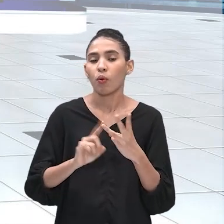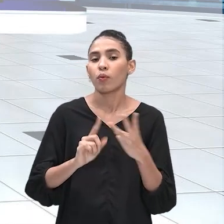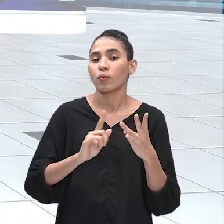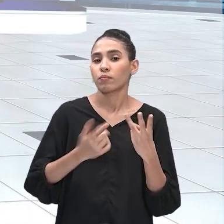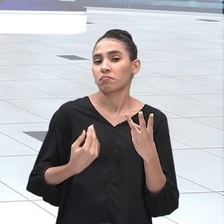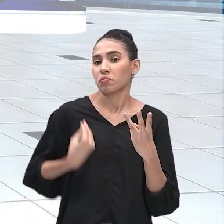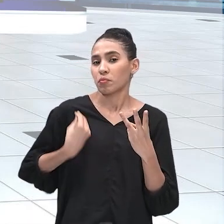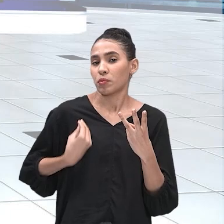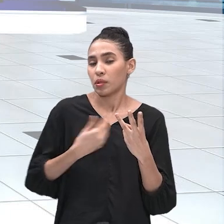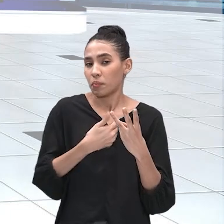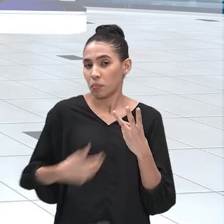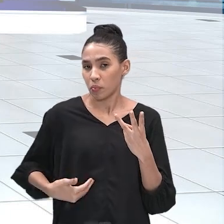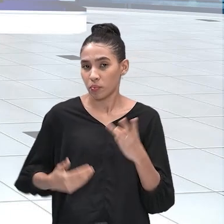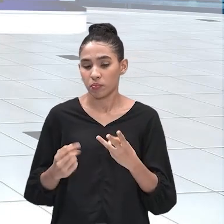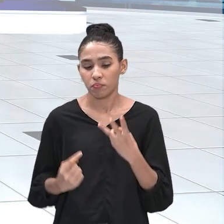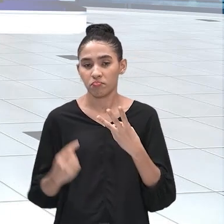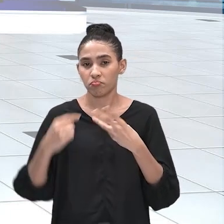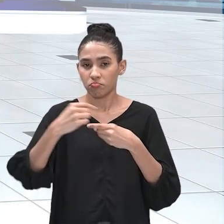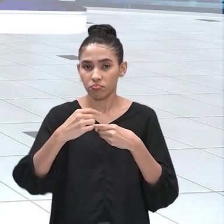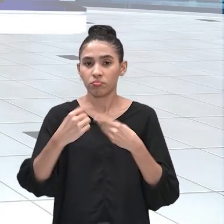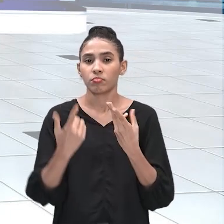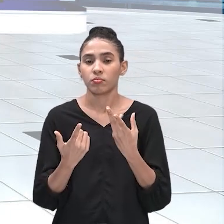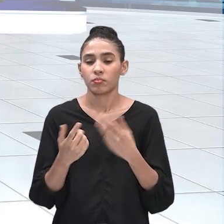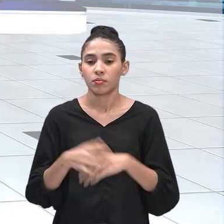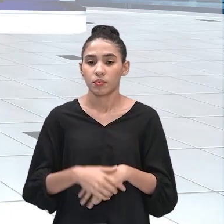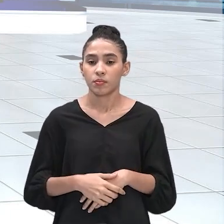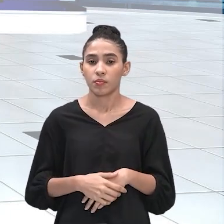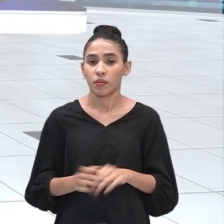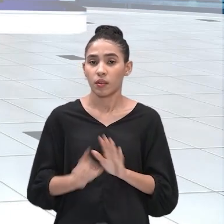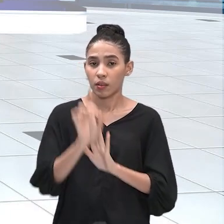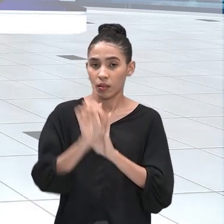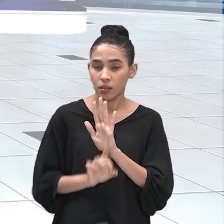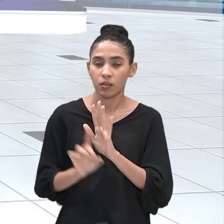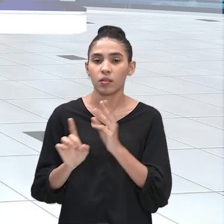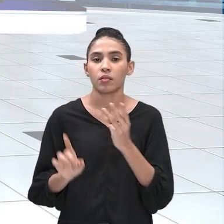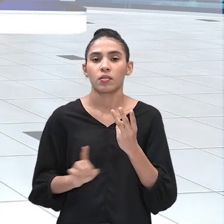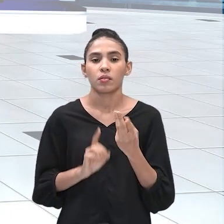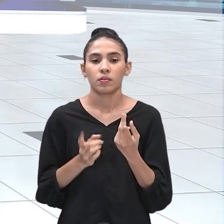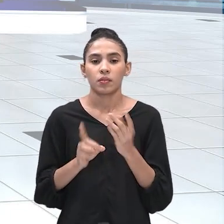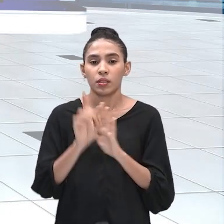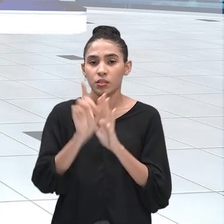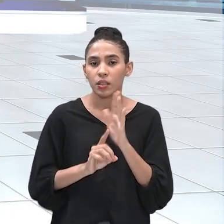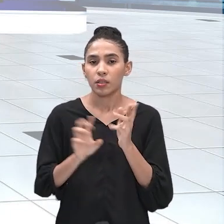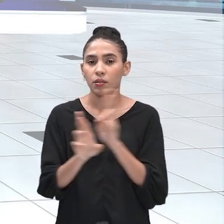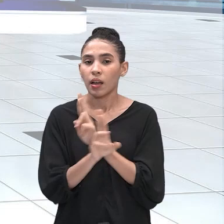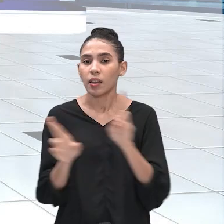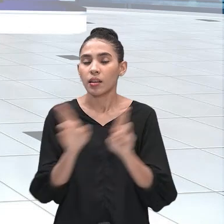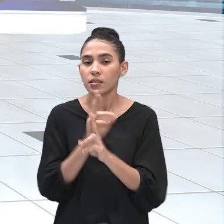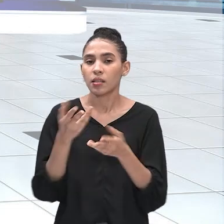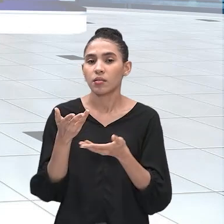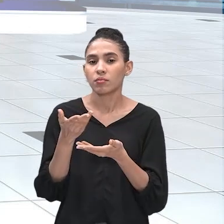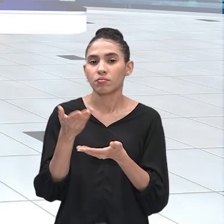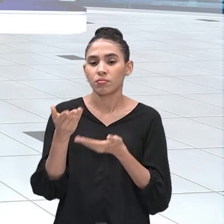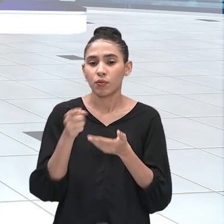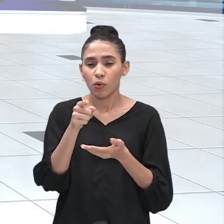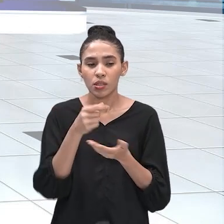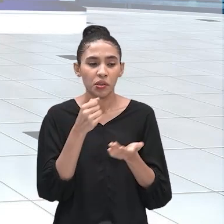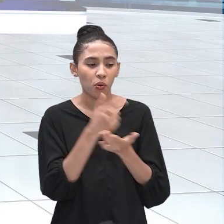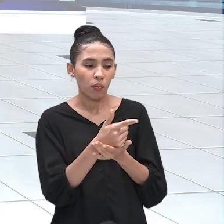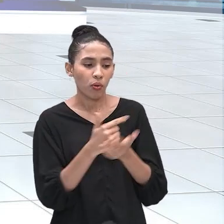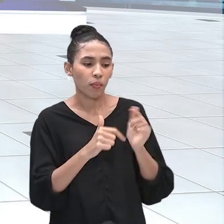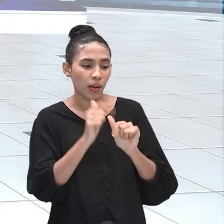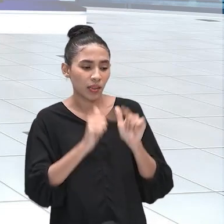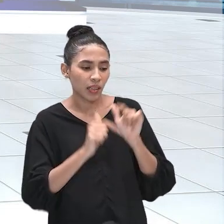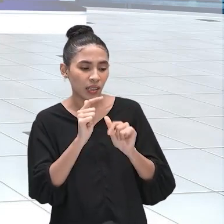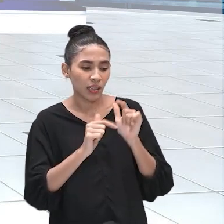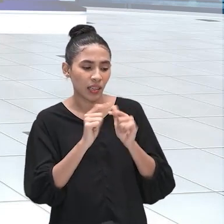qualquer uma dessas formas de direito, né? Das relações comerciais, você comprou algum produto que não veio da forma que